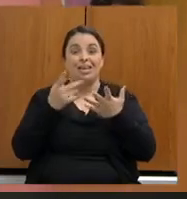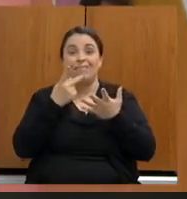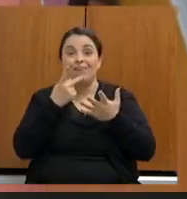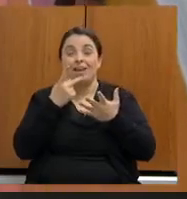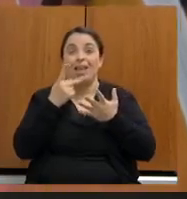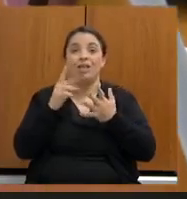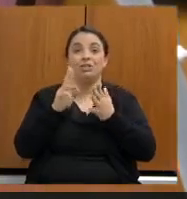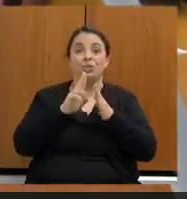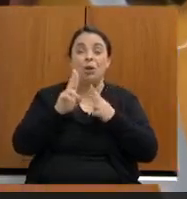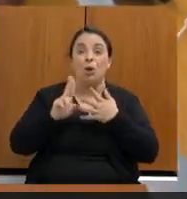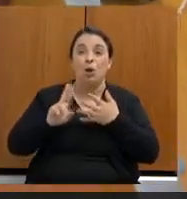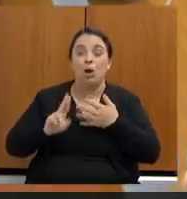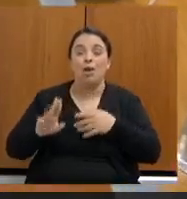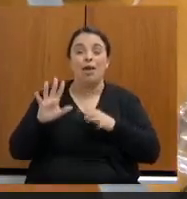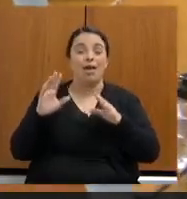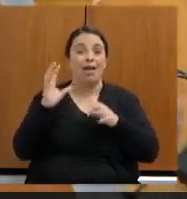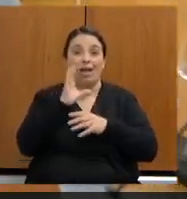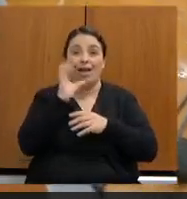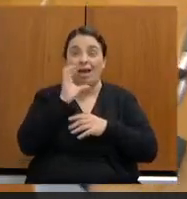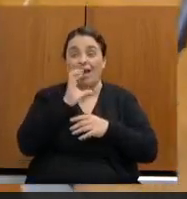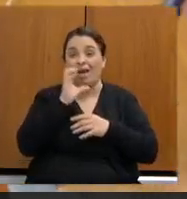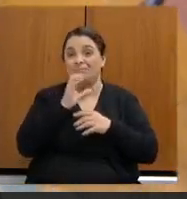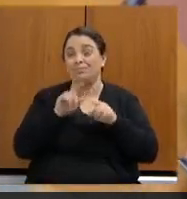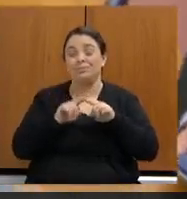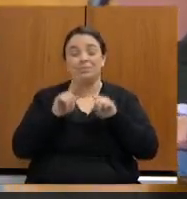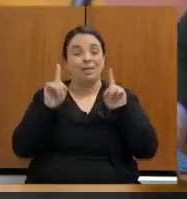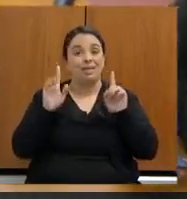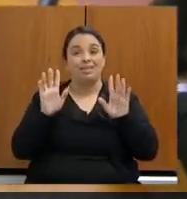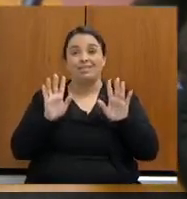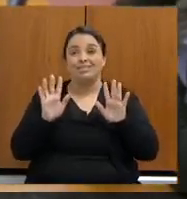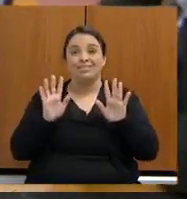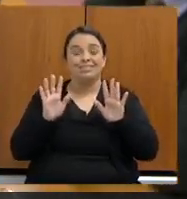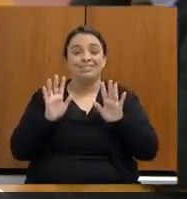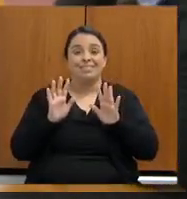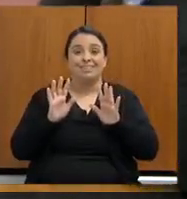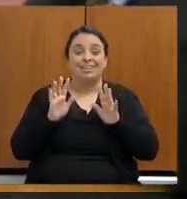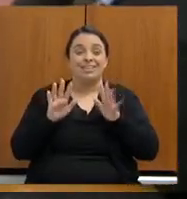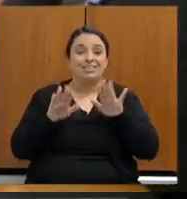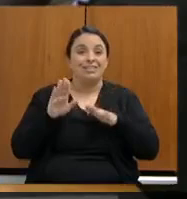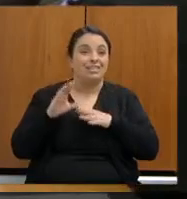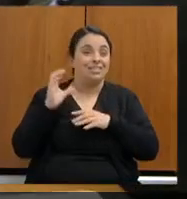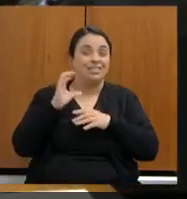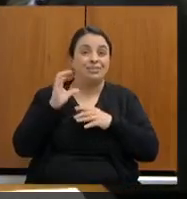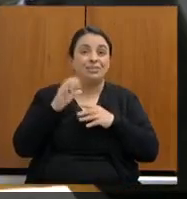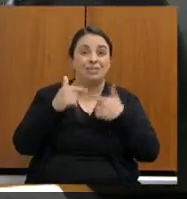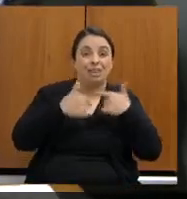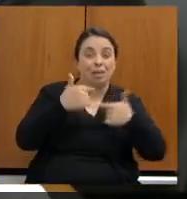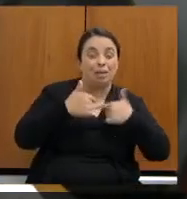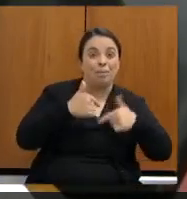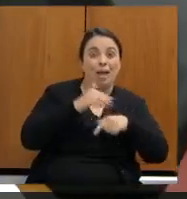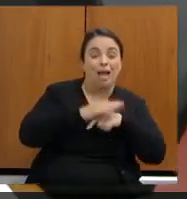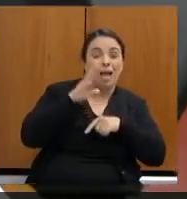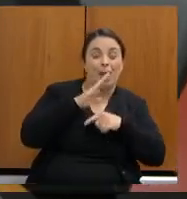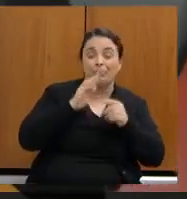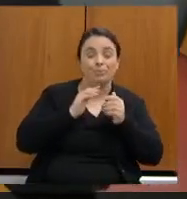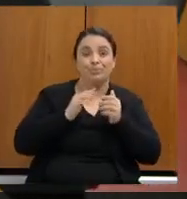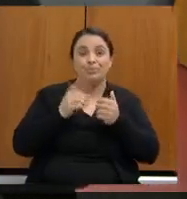fazer o registro mais breve possível mas o a rapidez nos trabalhos não acompanha